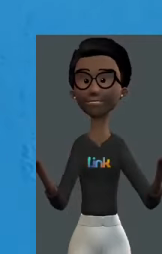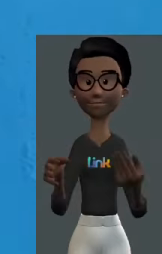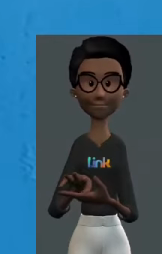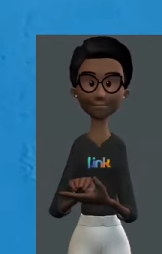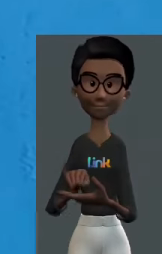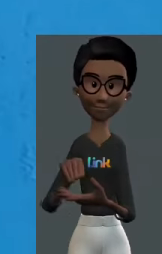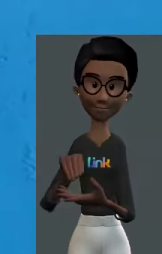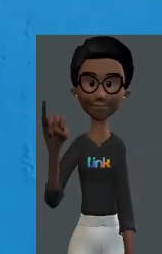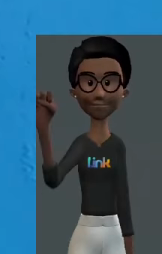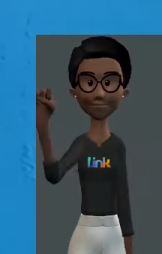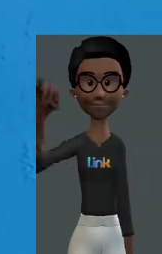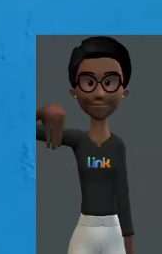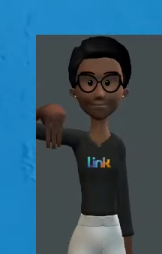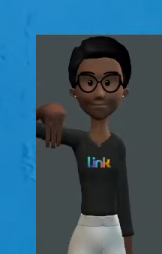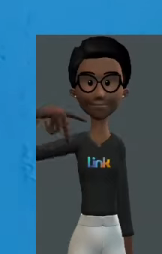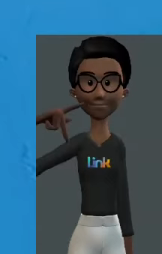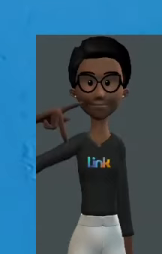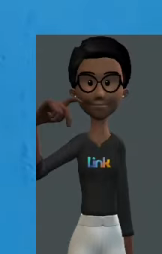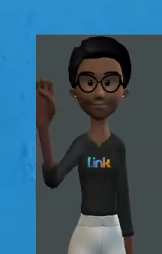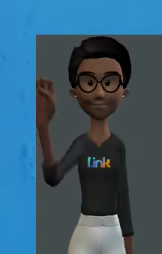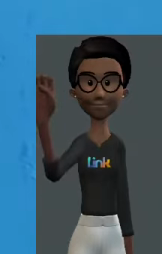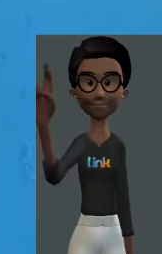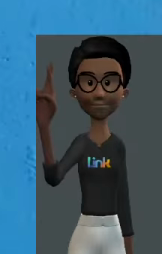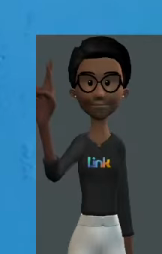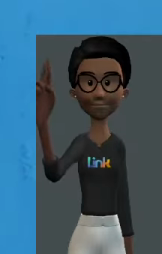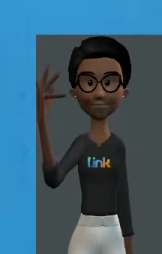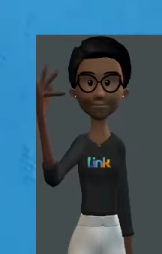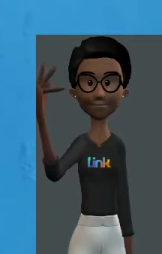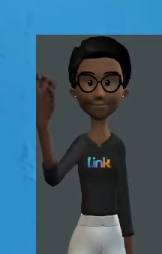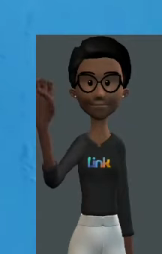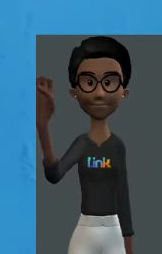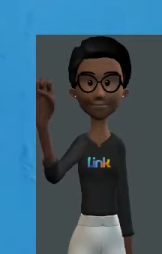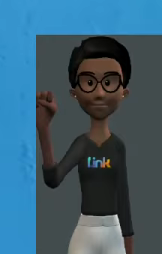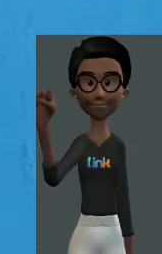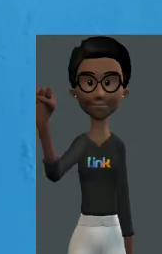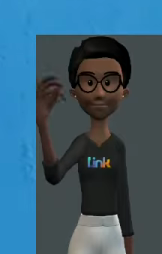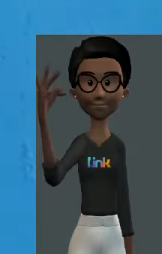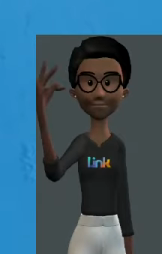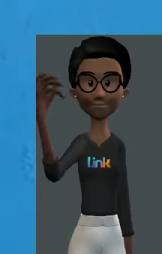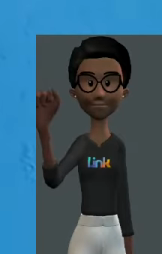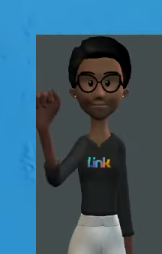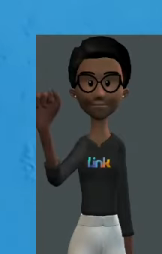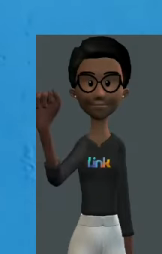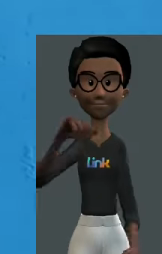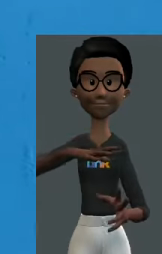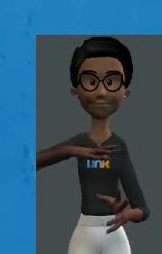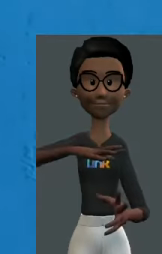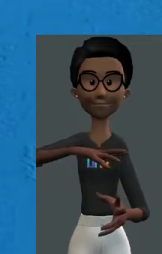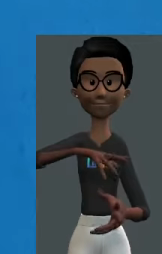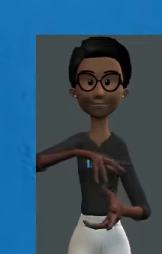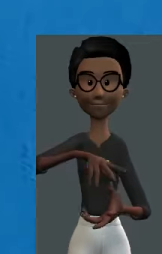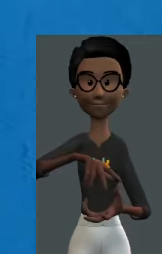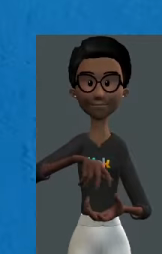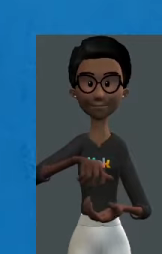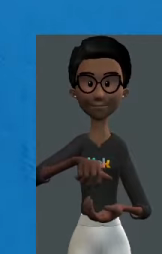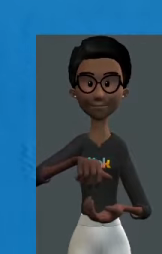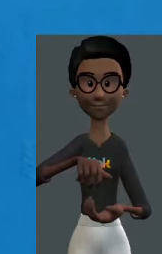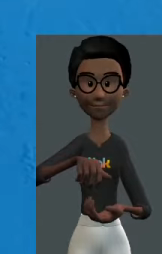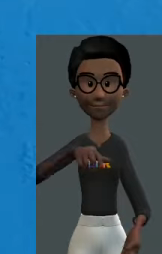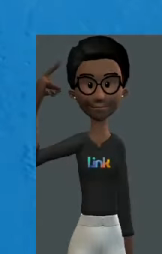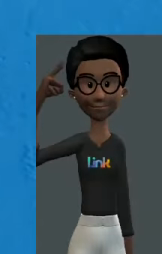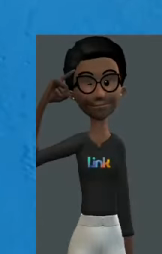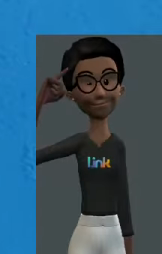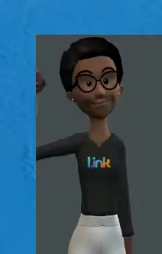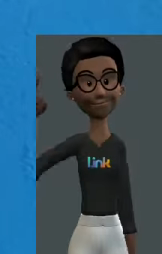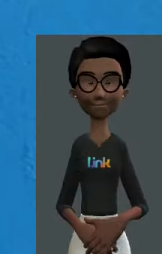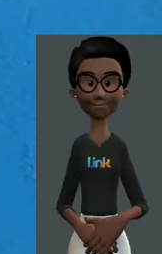episteme, restringindo-se apenas ao mundo sensível e a seus sentidos, o que ele vê e escuta. Deve-se buscar o mundo